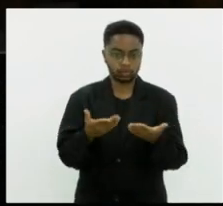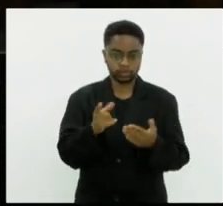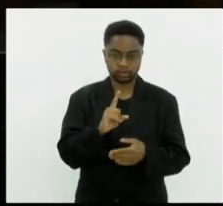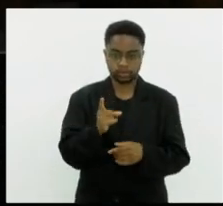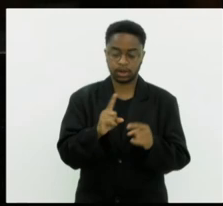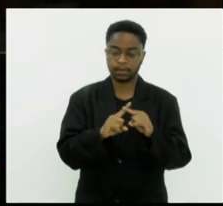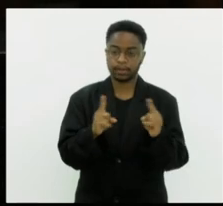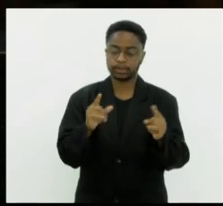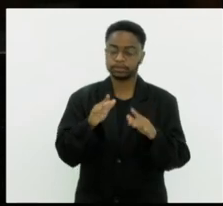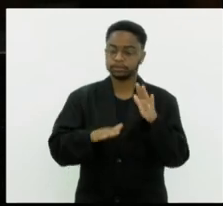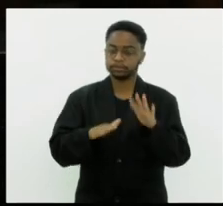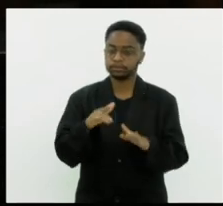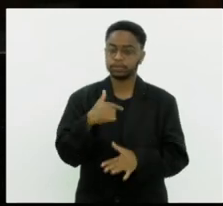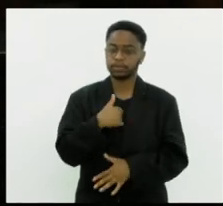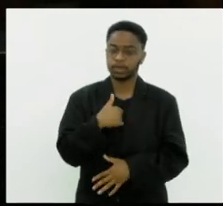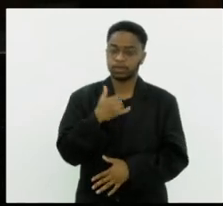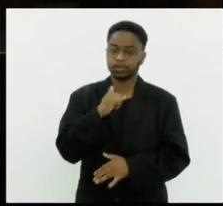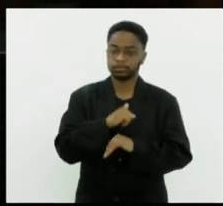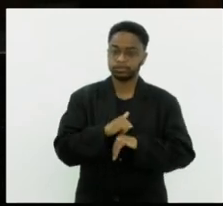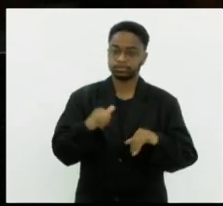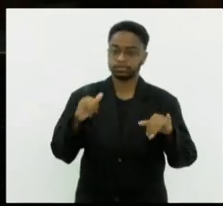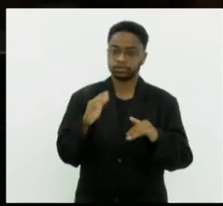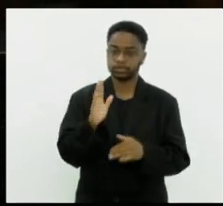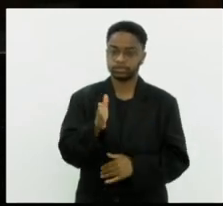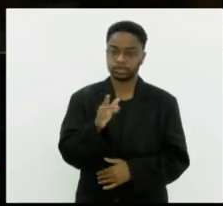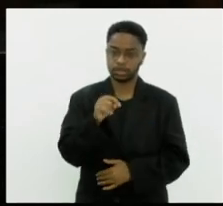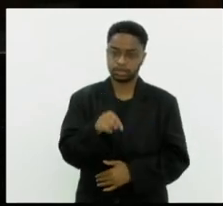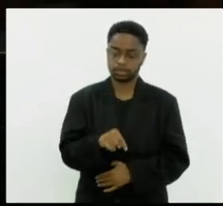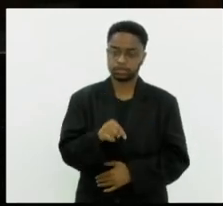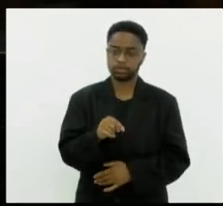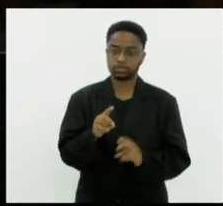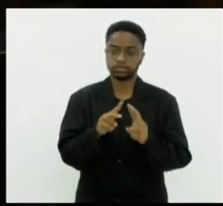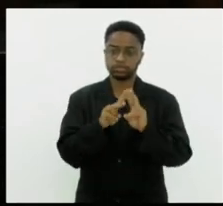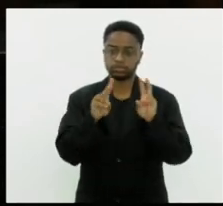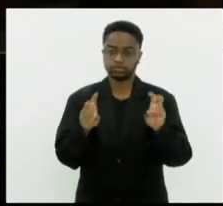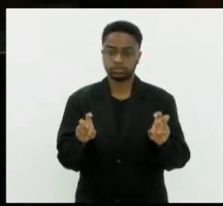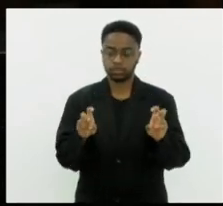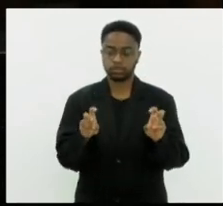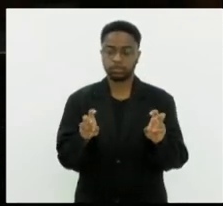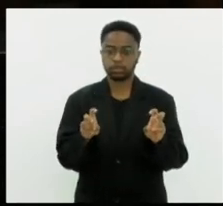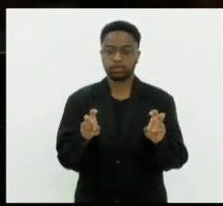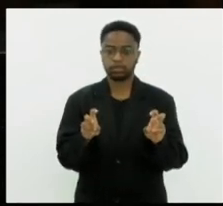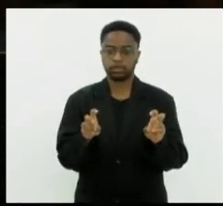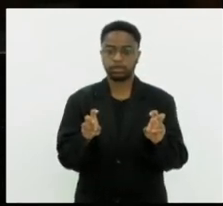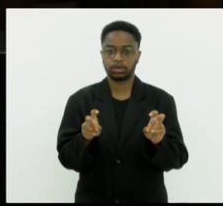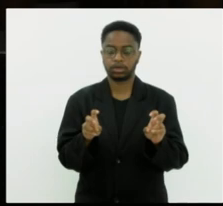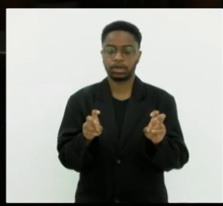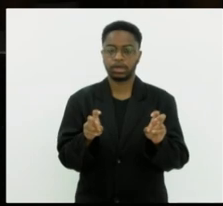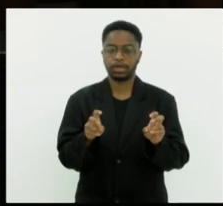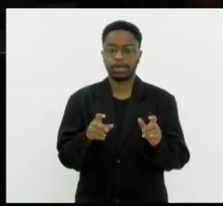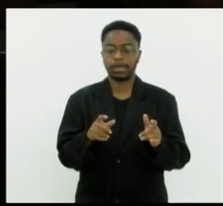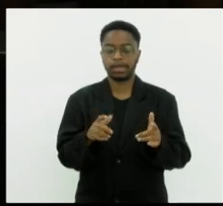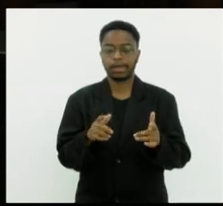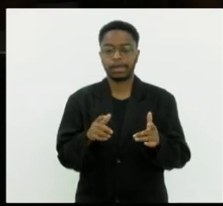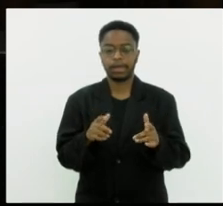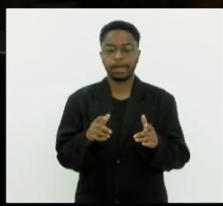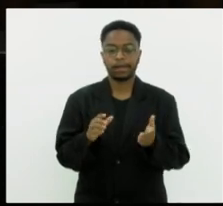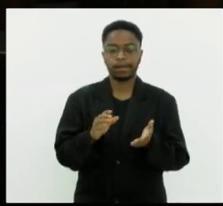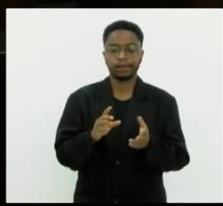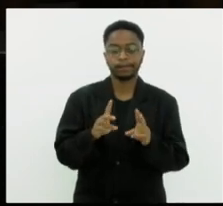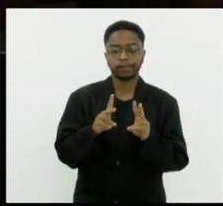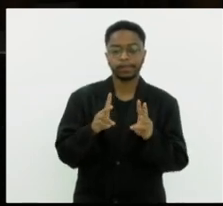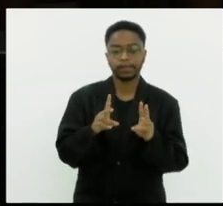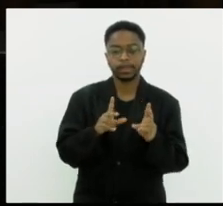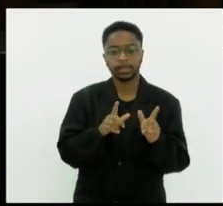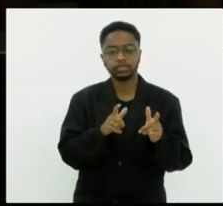por algumas vezes eu já disse aqui nessa tribuna, com relação à guerra fiscal, né, de ICMS no